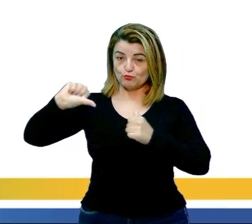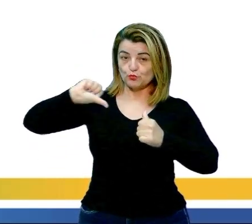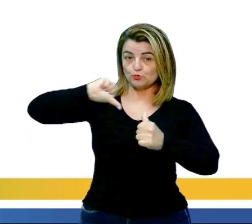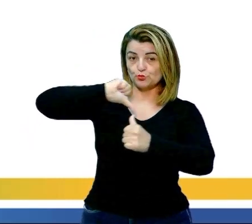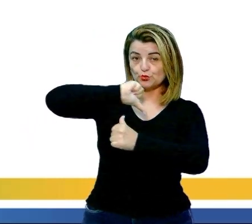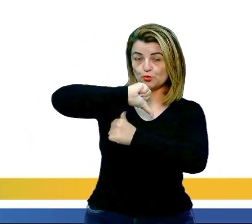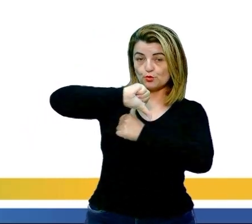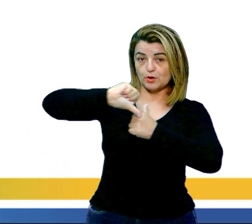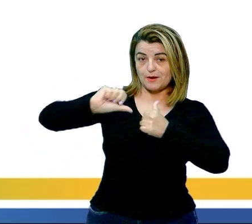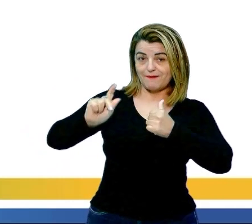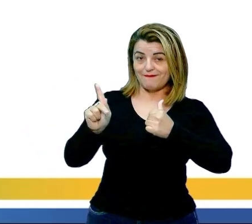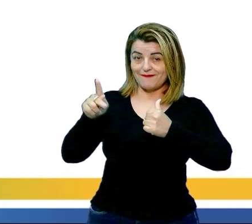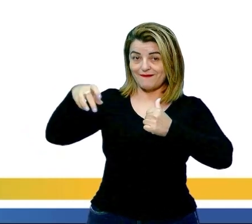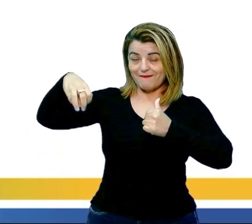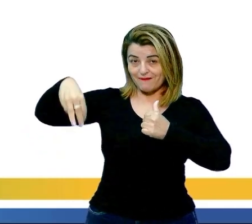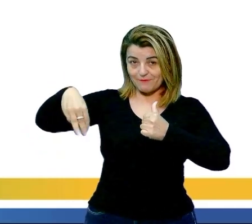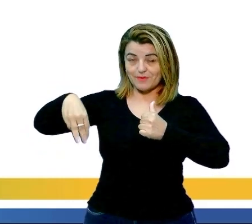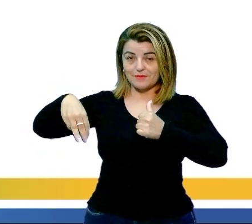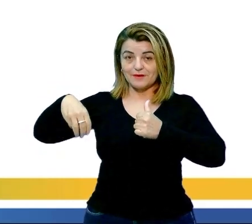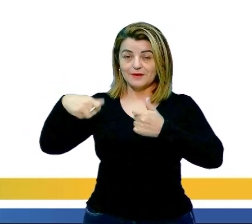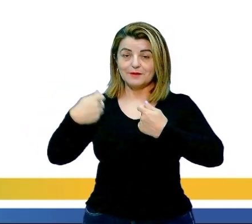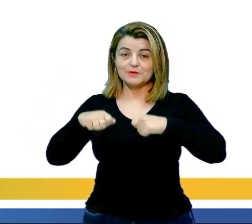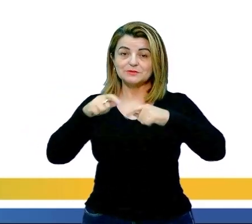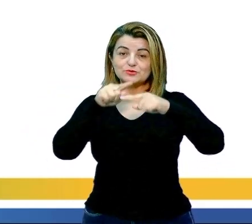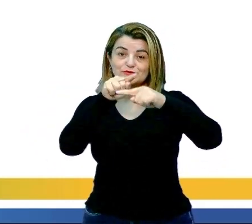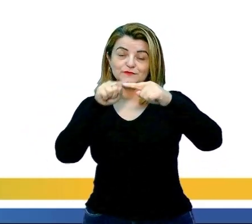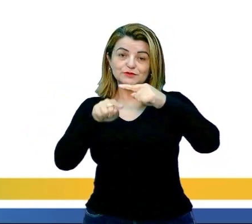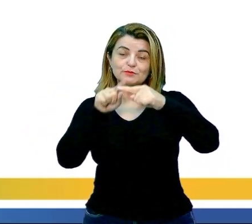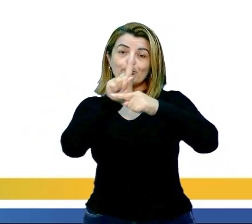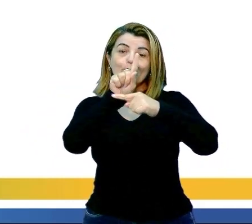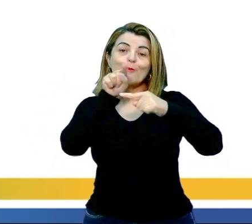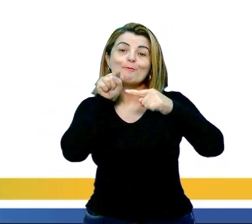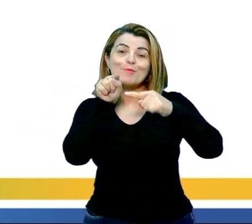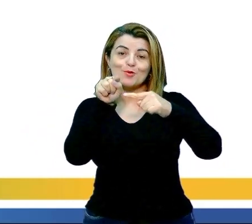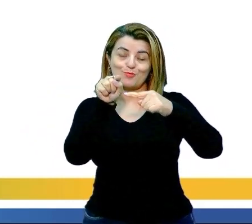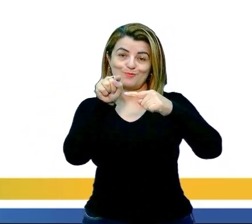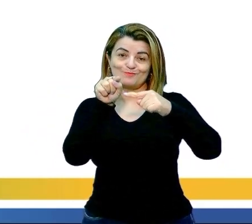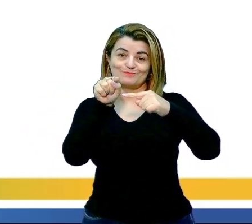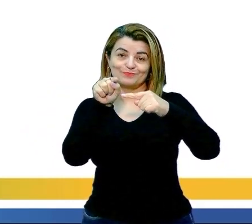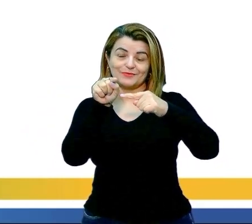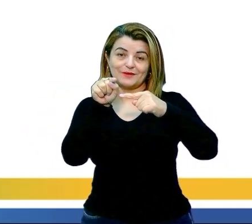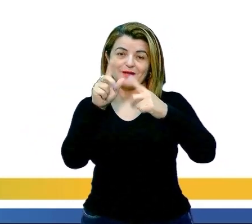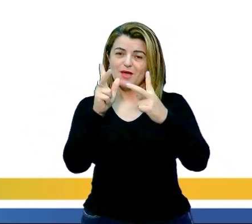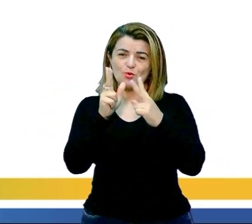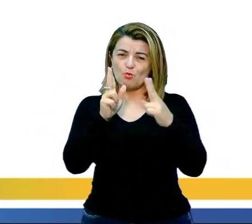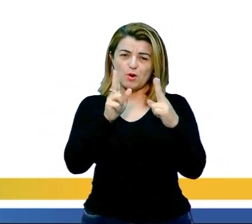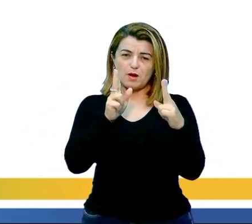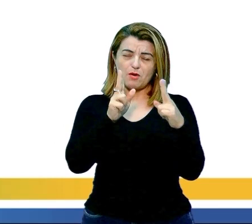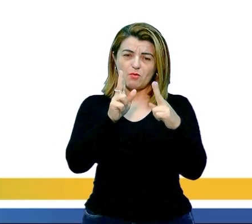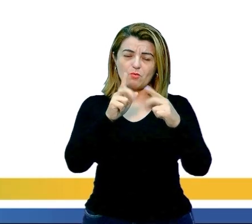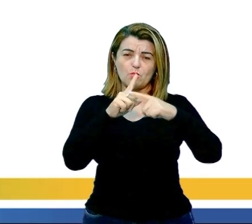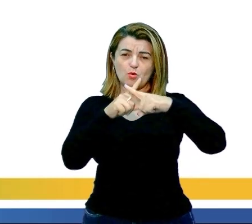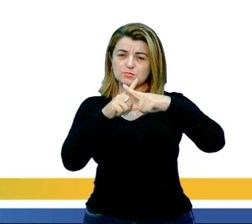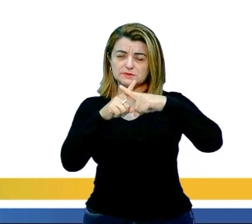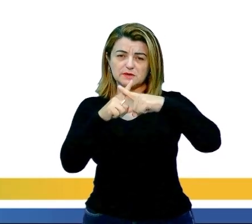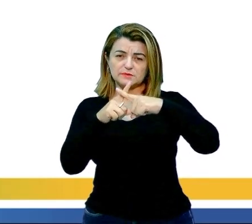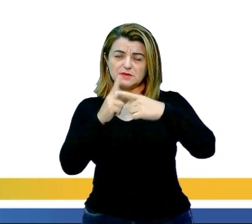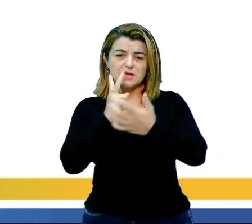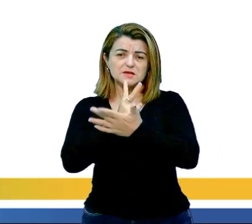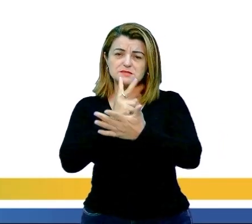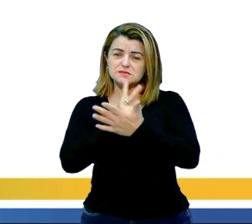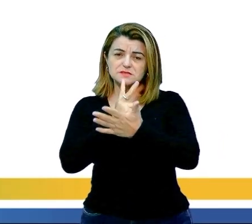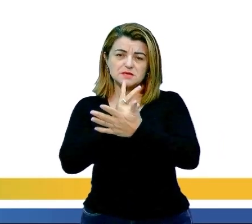que dividir por 1000. É no mesmo sentido, pessoal. Observa aí que nós vamos multiplicar sempre